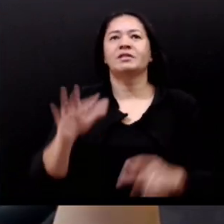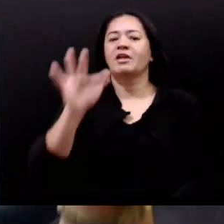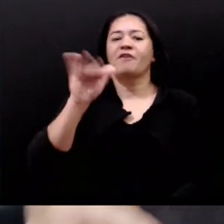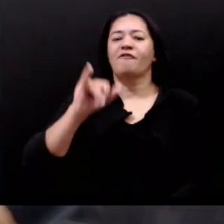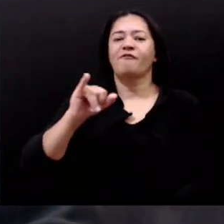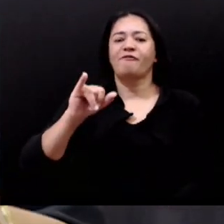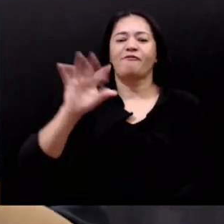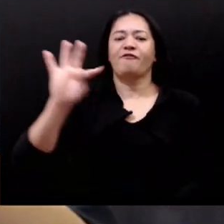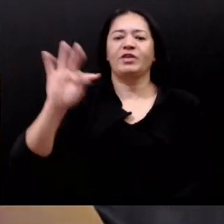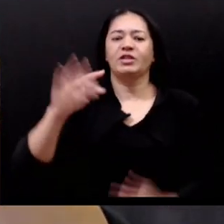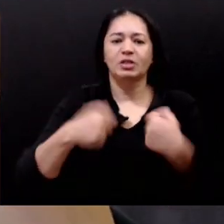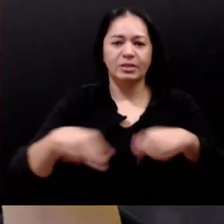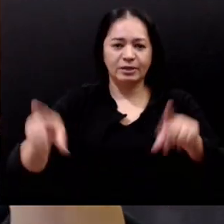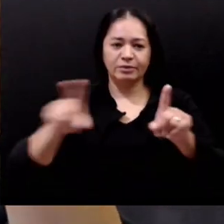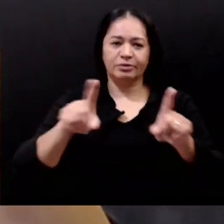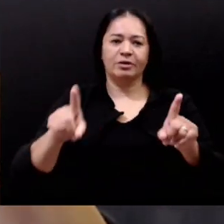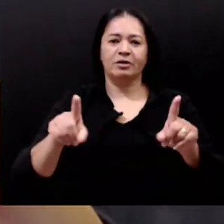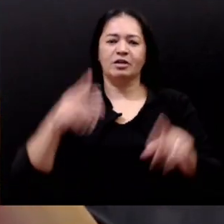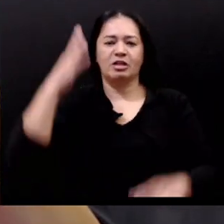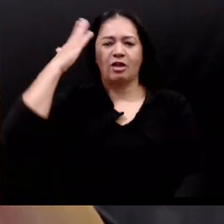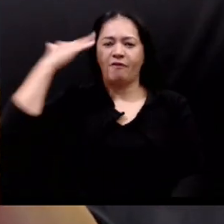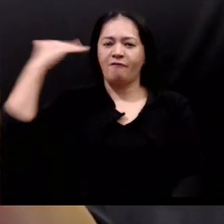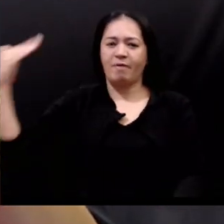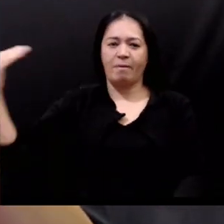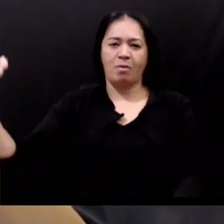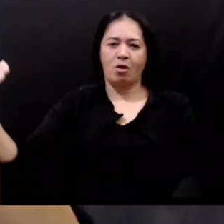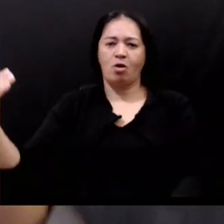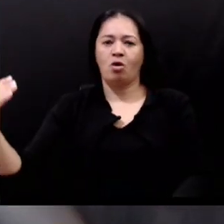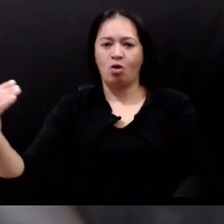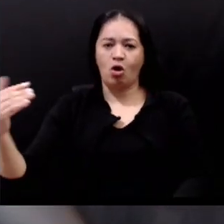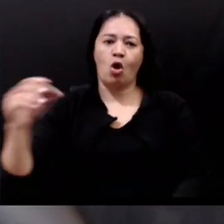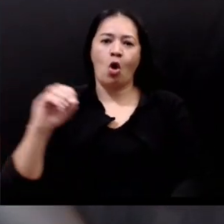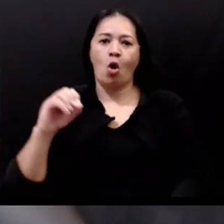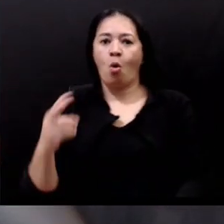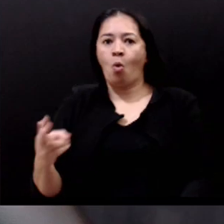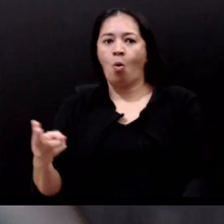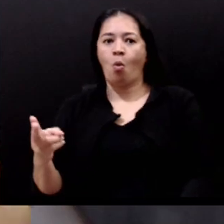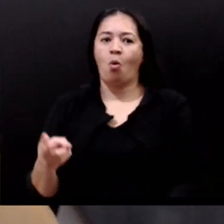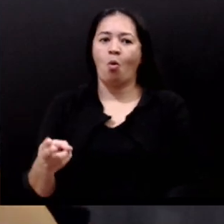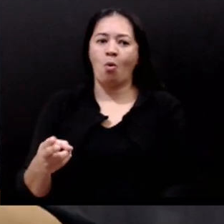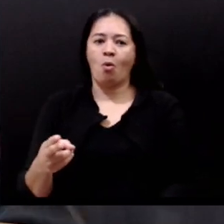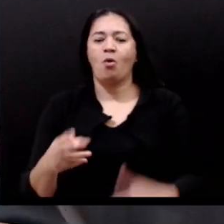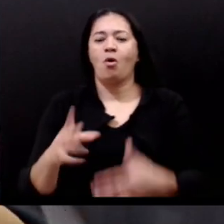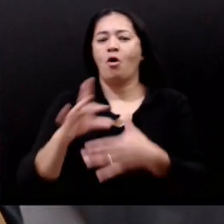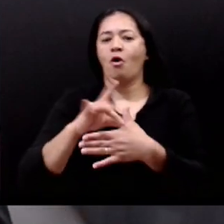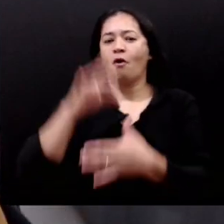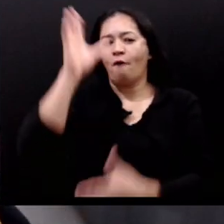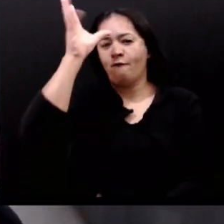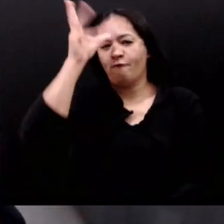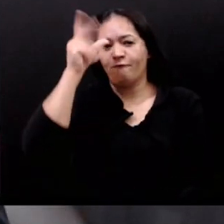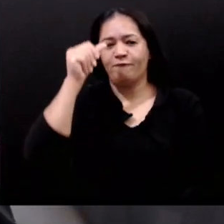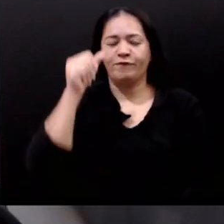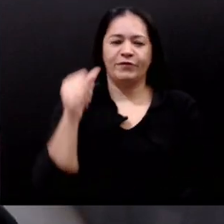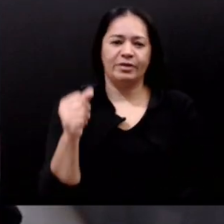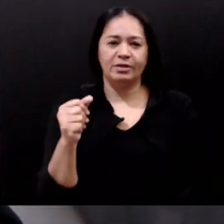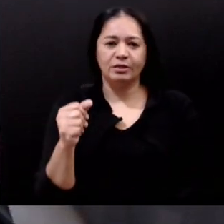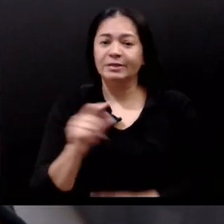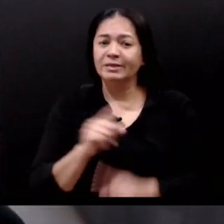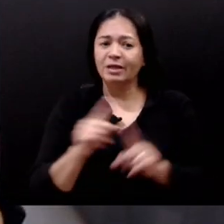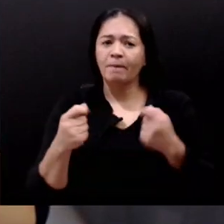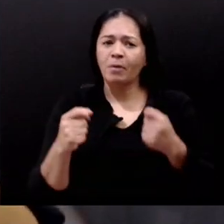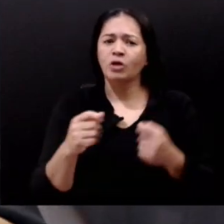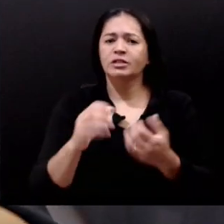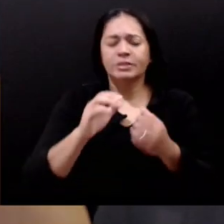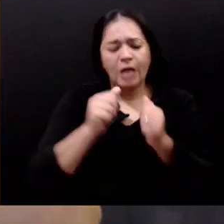de marca famosa, ou que vem, assim, um filezinho de frango e uma saladinha, não, pode ser arroz, feijão,